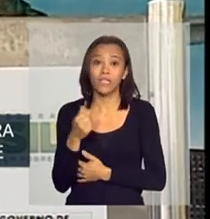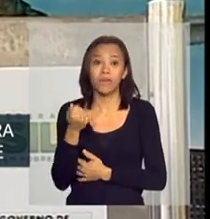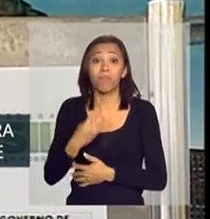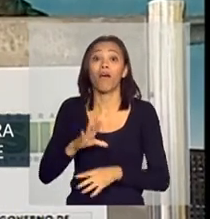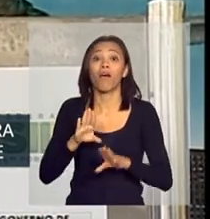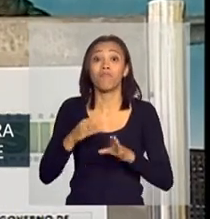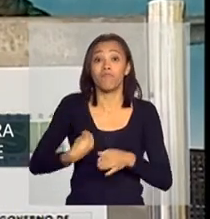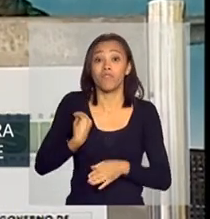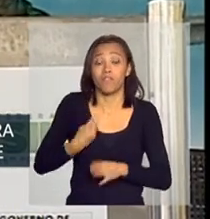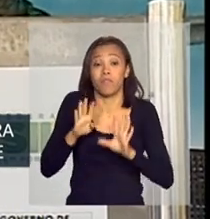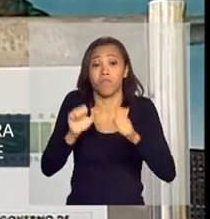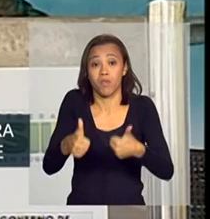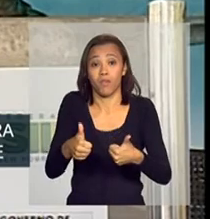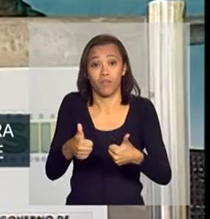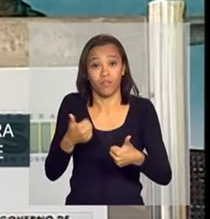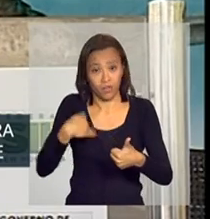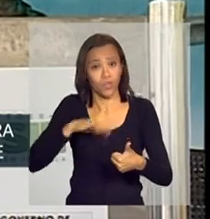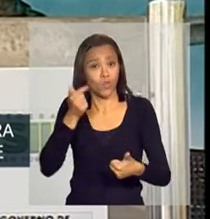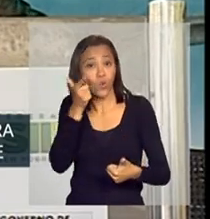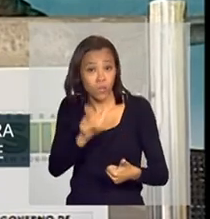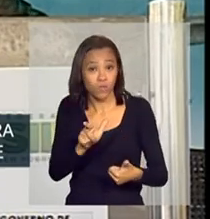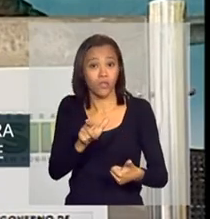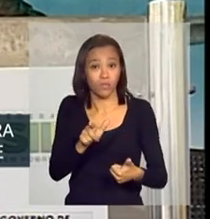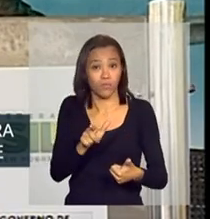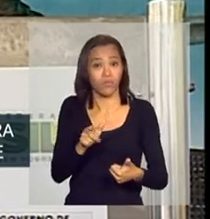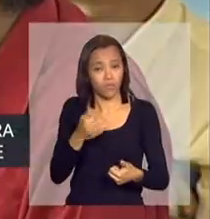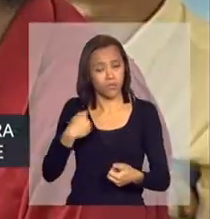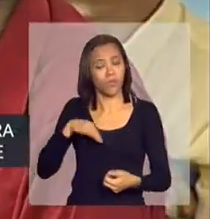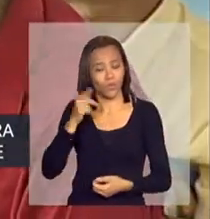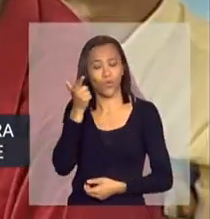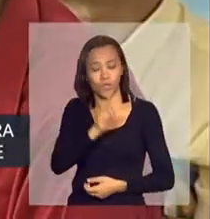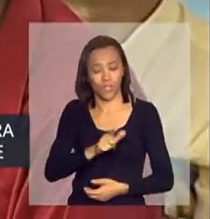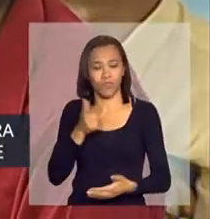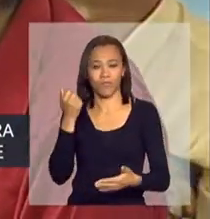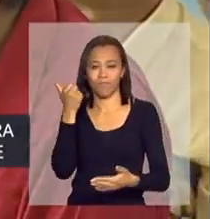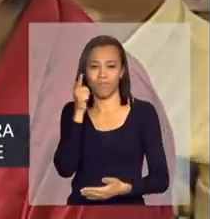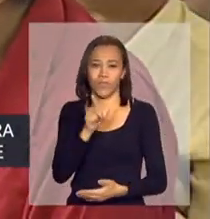sobreviver. E a gente ganha. A gente ganha a luta.